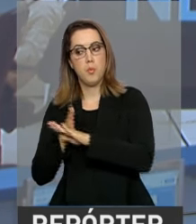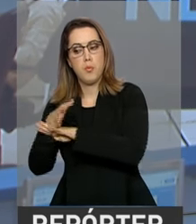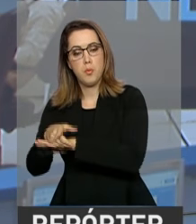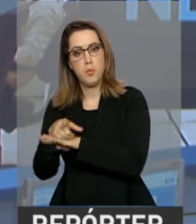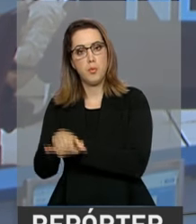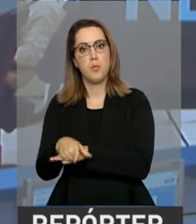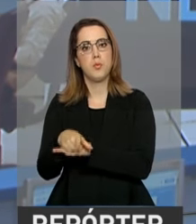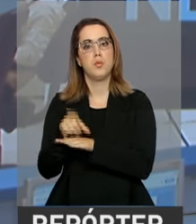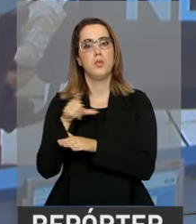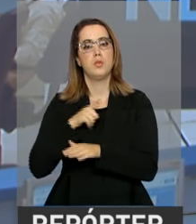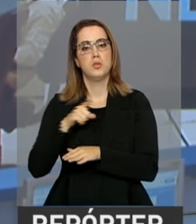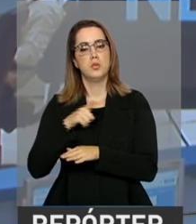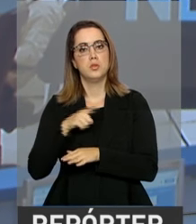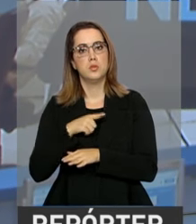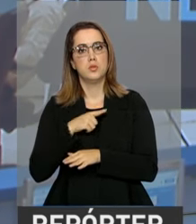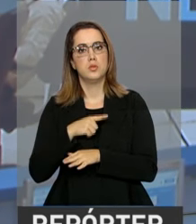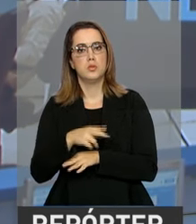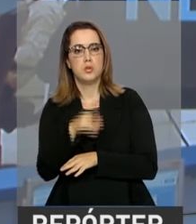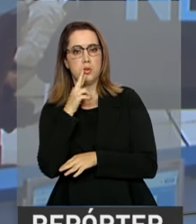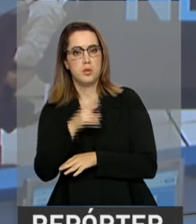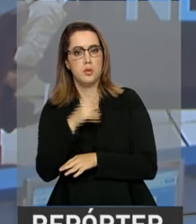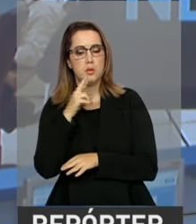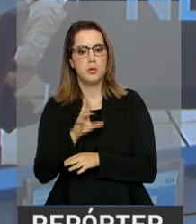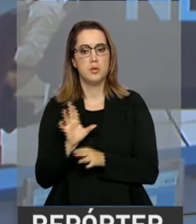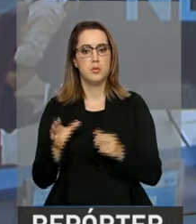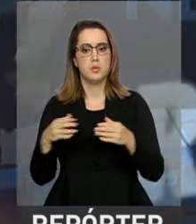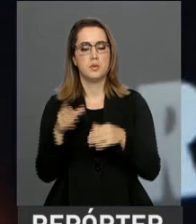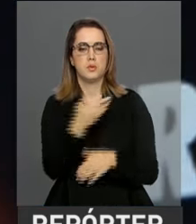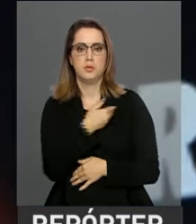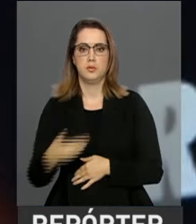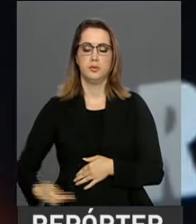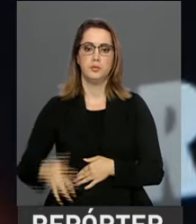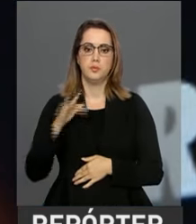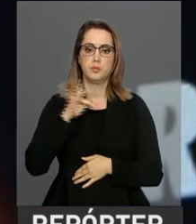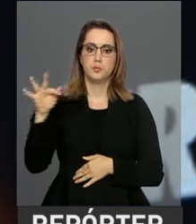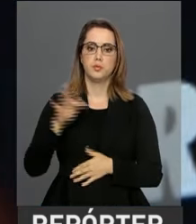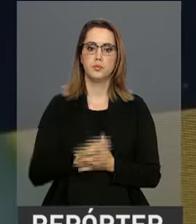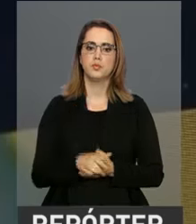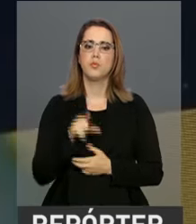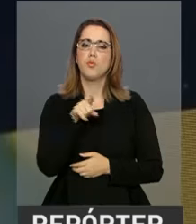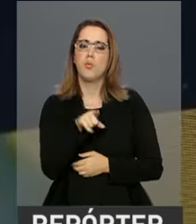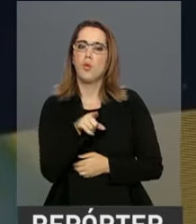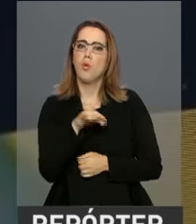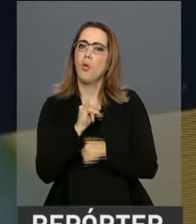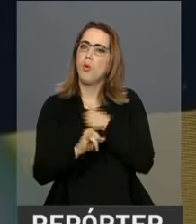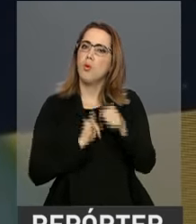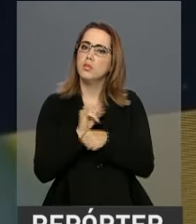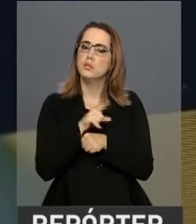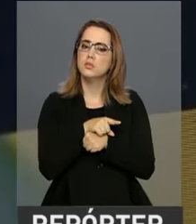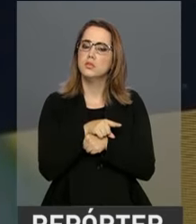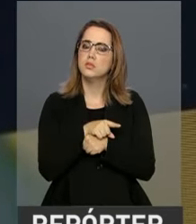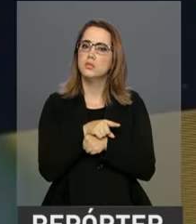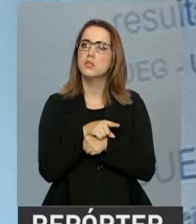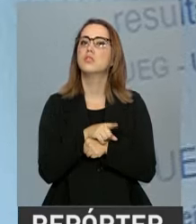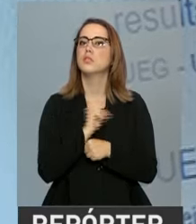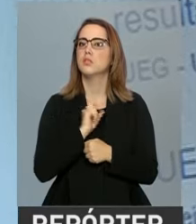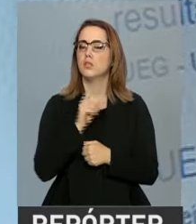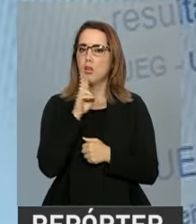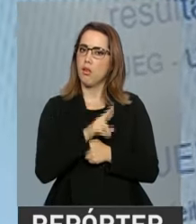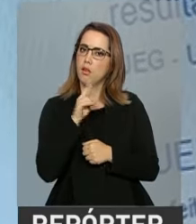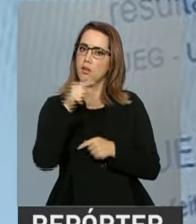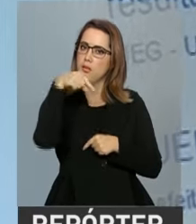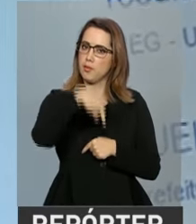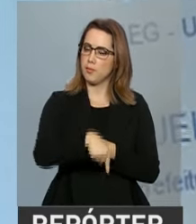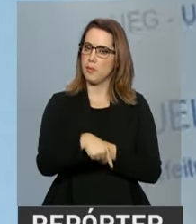direcionadas à ouvidoria Geral da União Reclame Aqui o nome não é à toa o